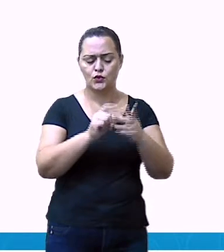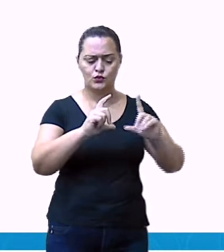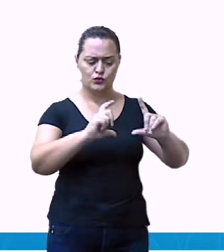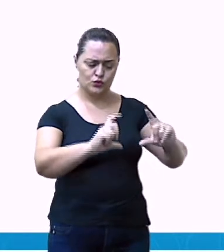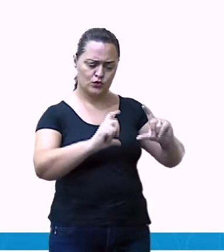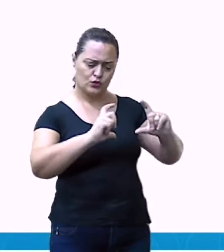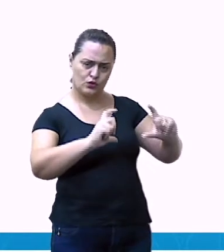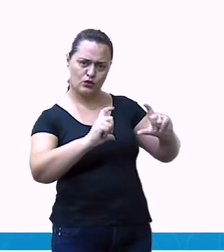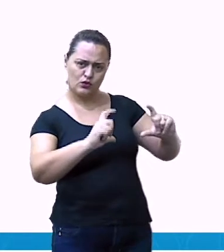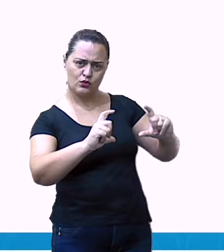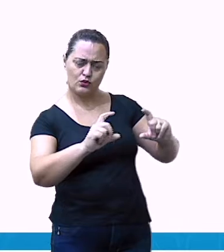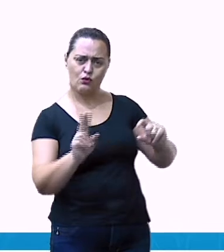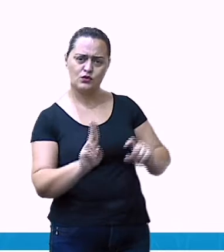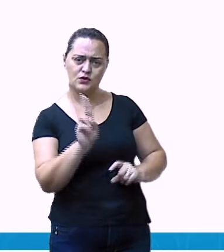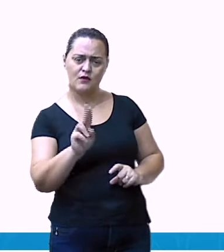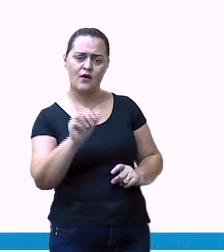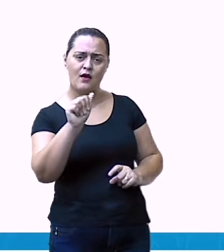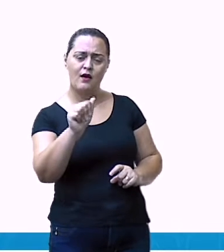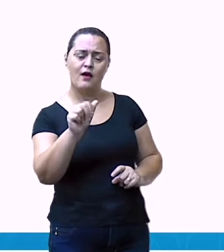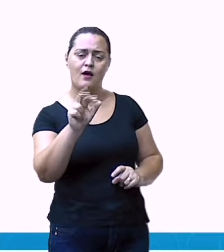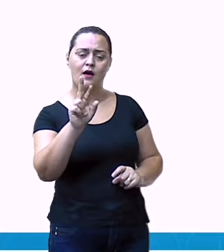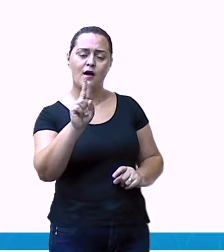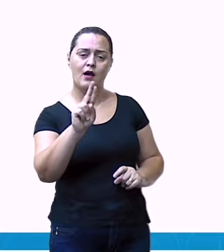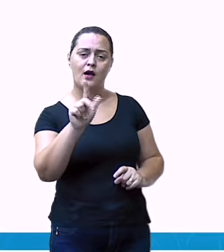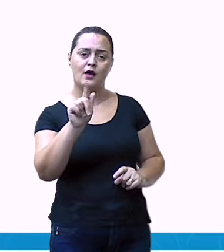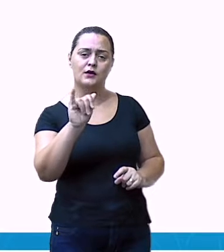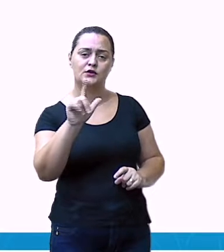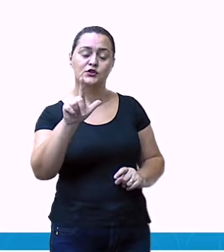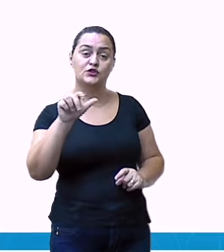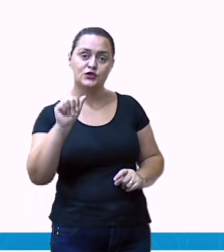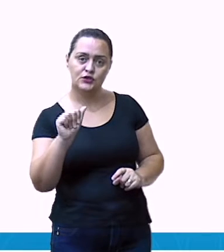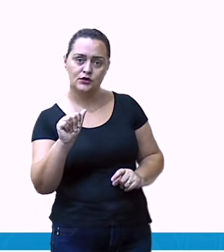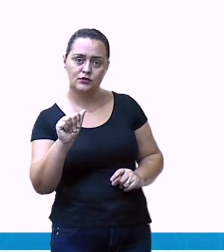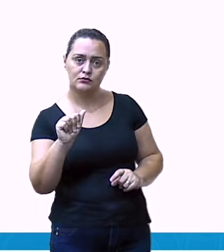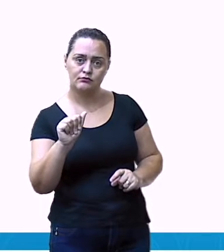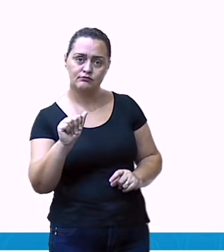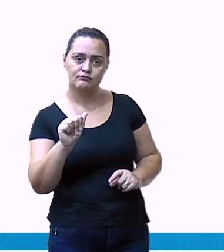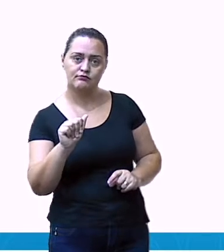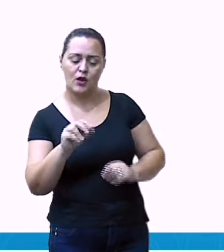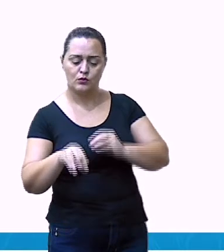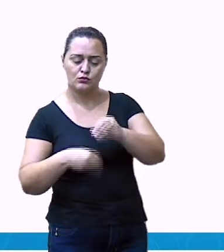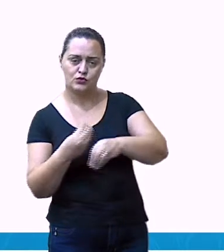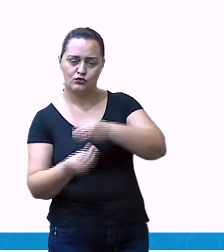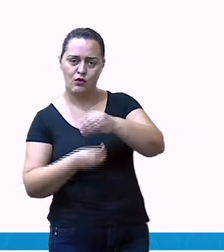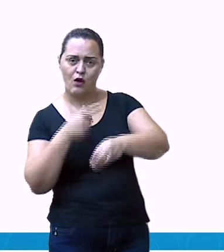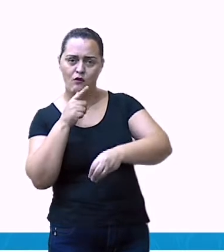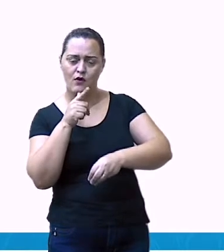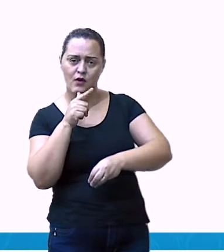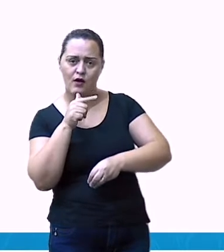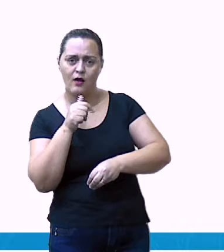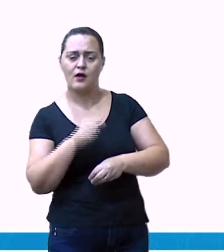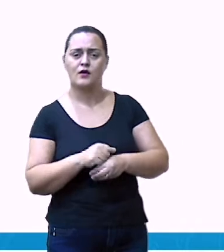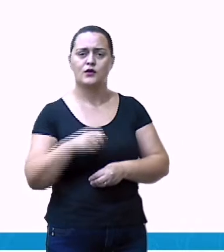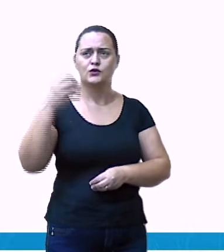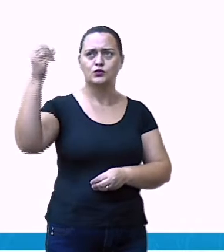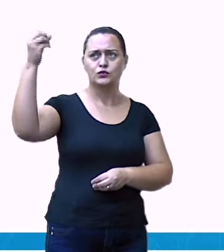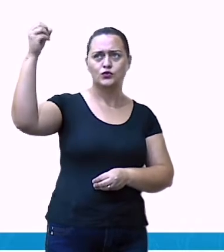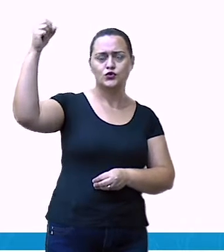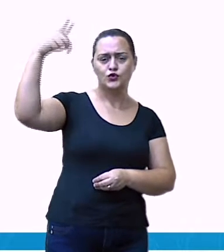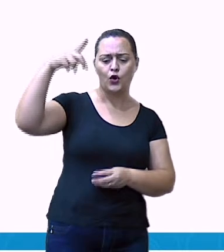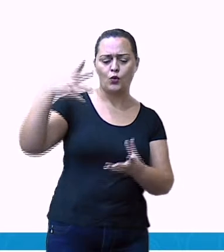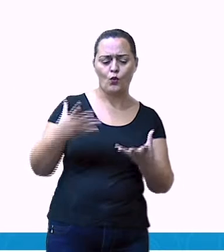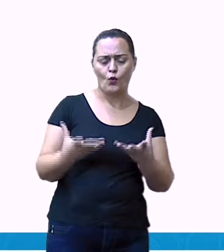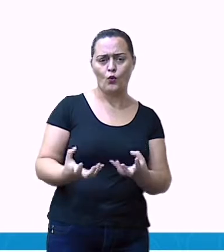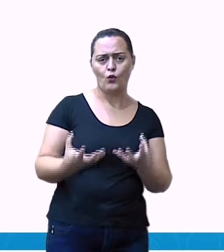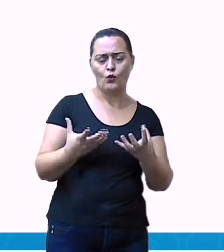úmida, que depois eram colocadas ao sol para secar. Para escrever, usavam uma espécie de